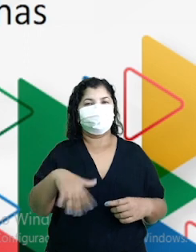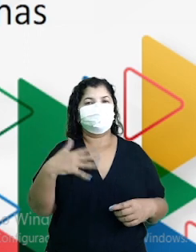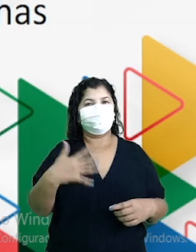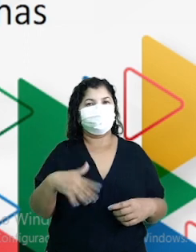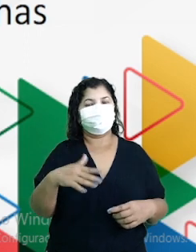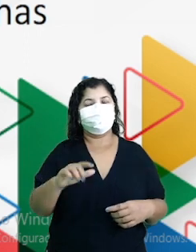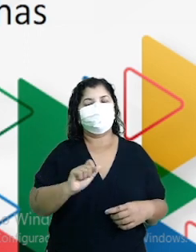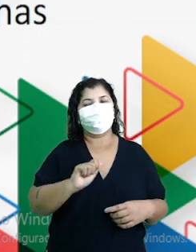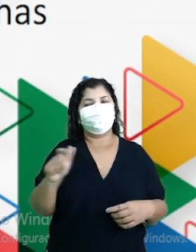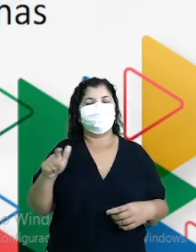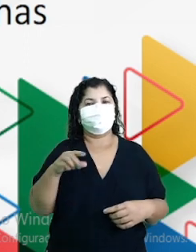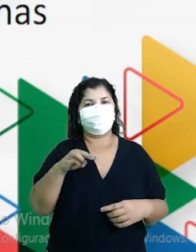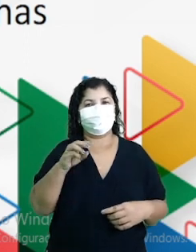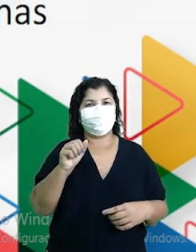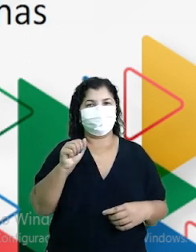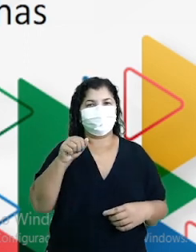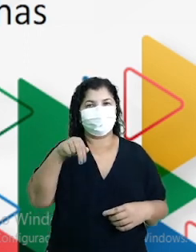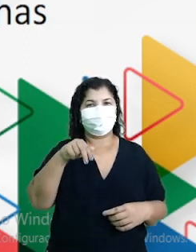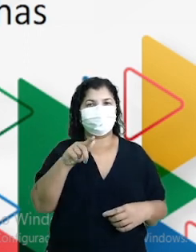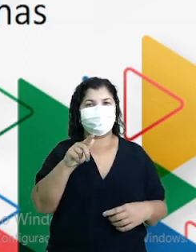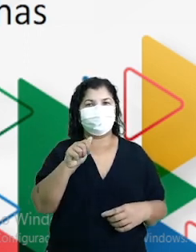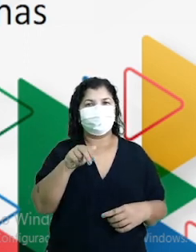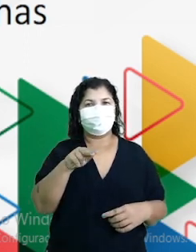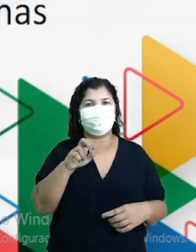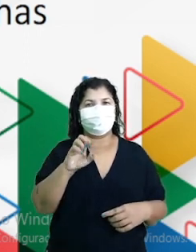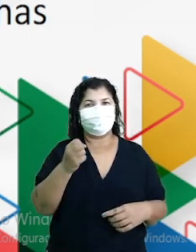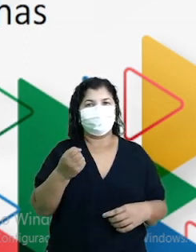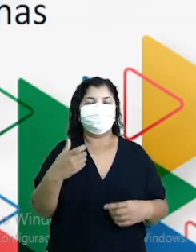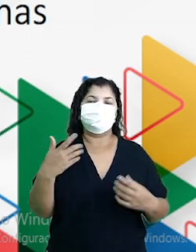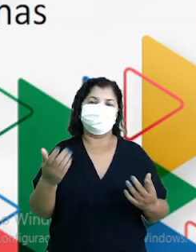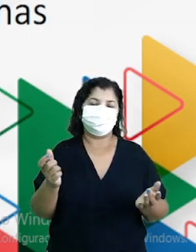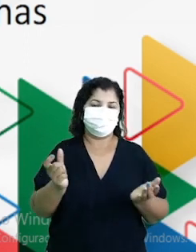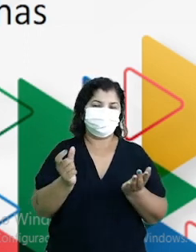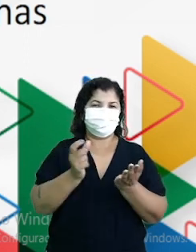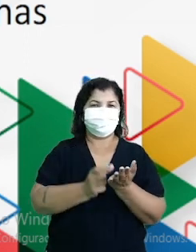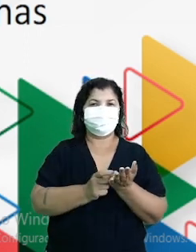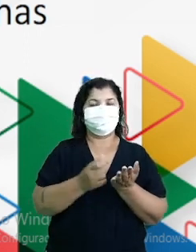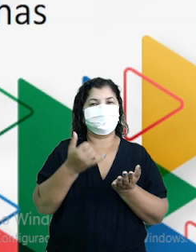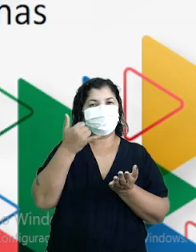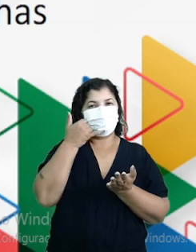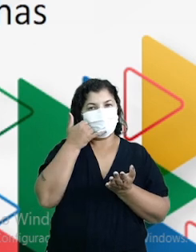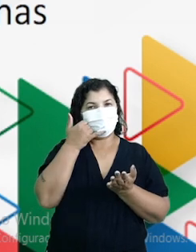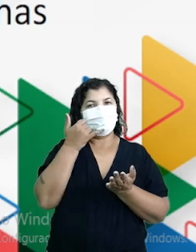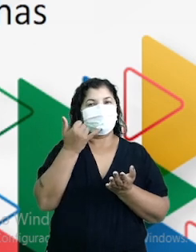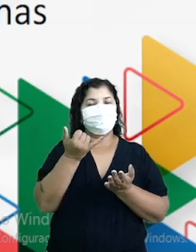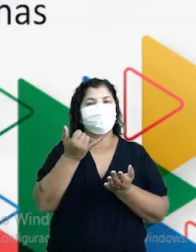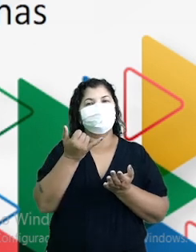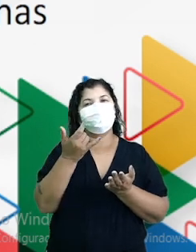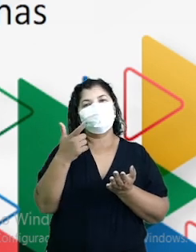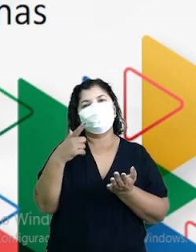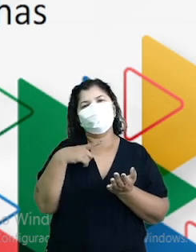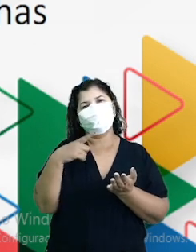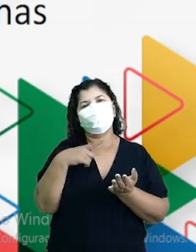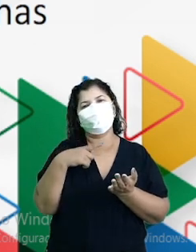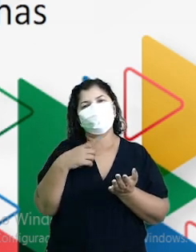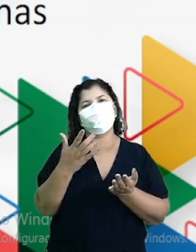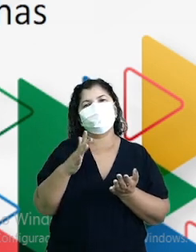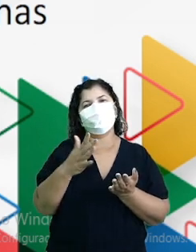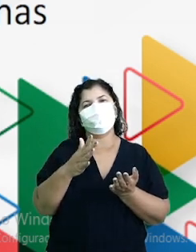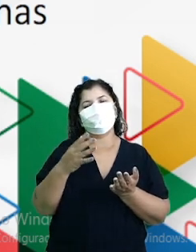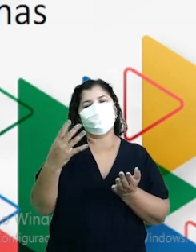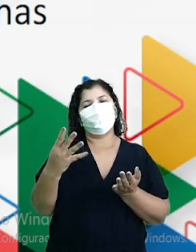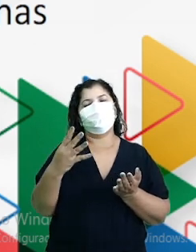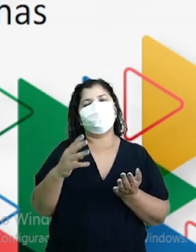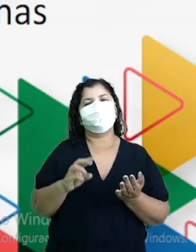né? Nas baterias de celular, por exemplo, a gente já tem uma voltagem mais alta, próximo ali dos 4 volts. Então, como é que a gente